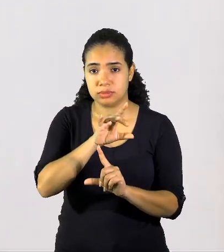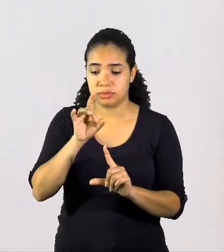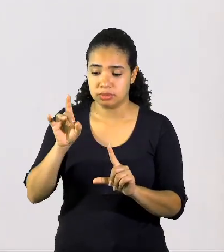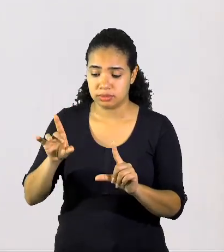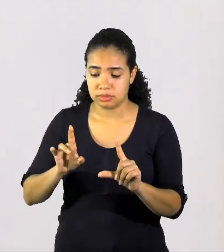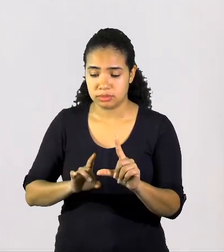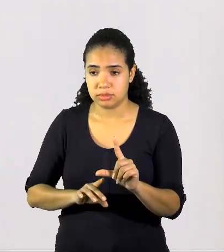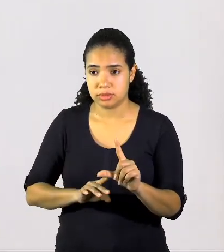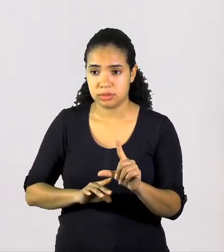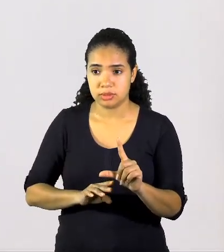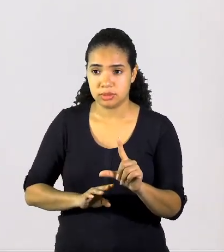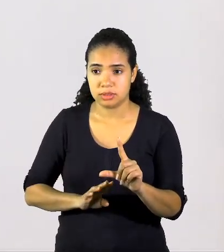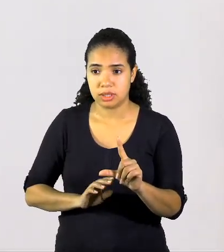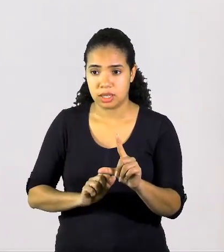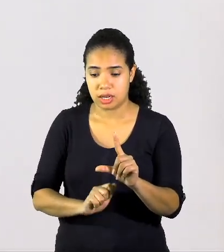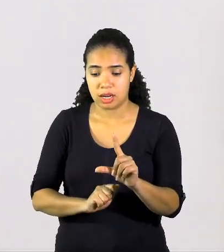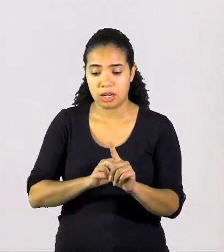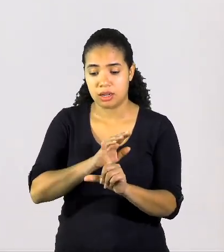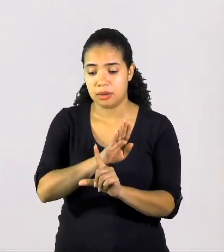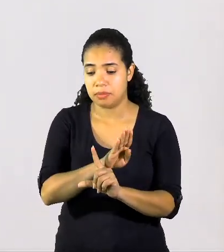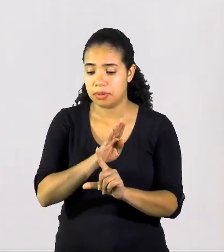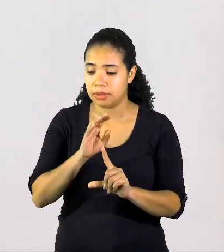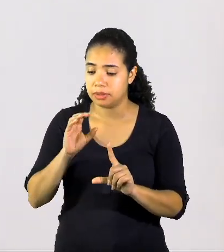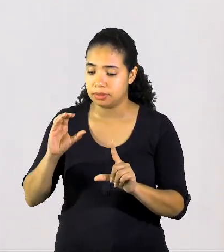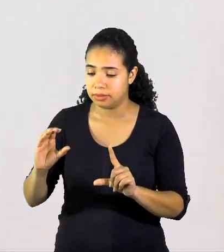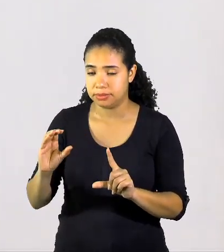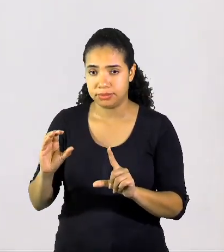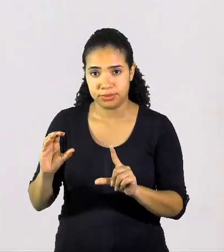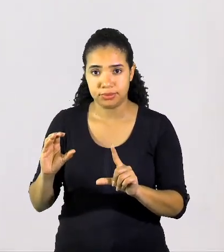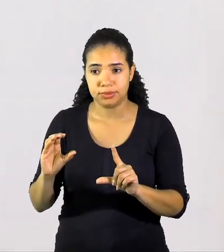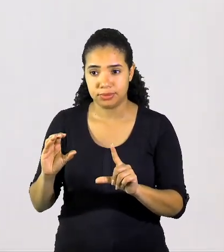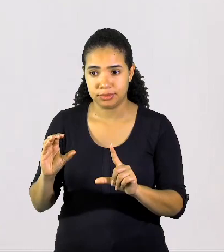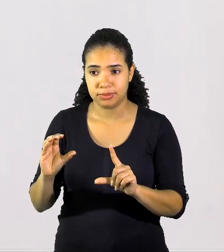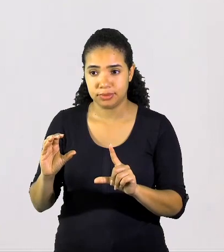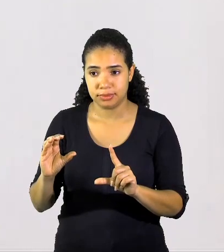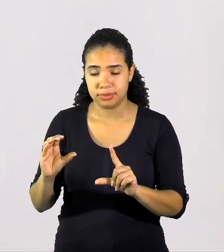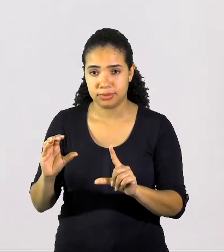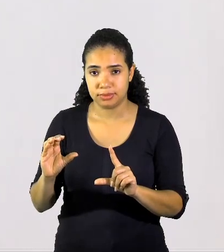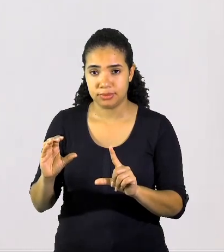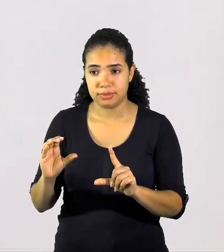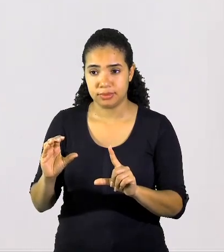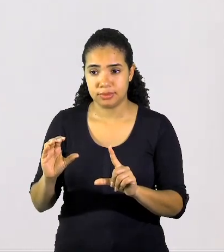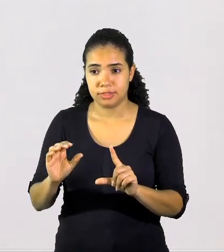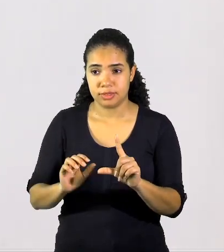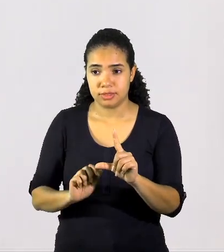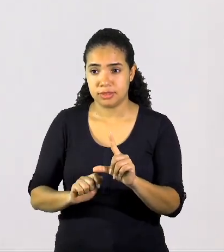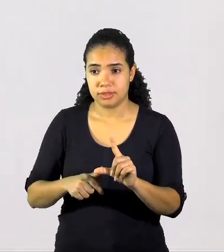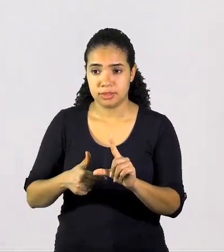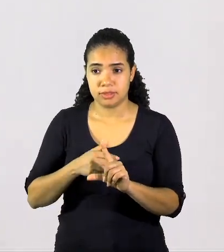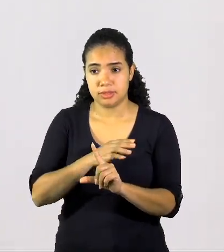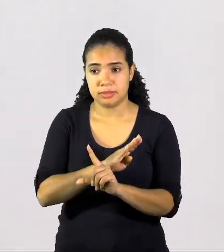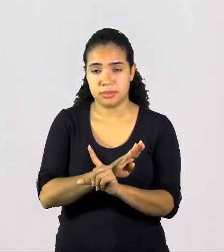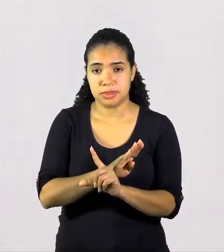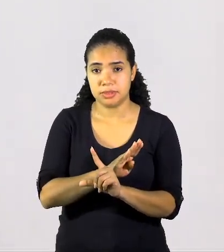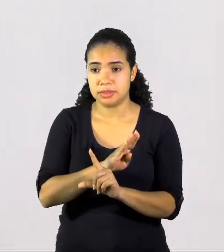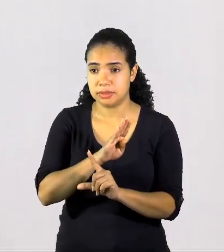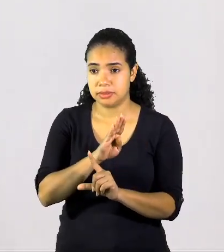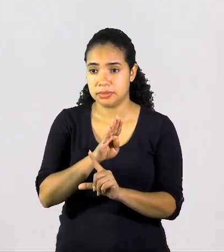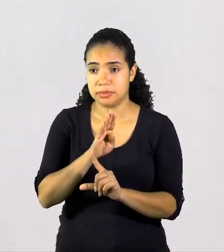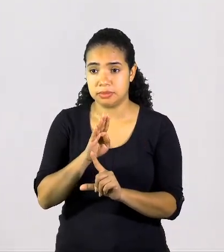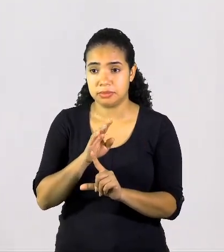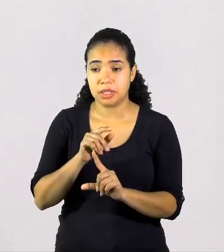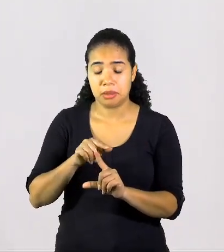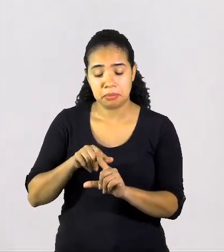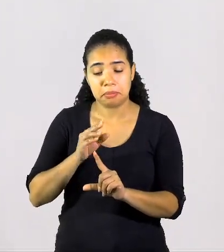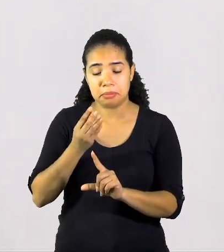B, similar ao quadrado cujos lados mediam a área era A ao quadrado? Se os lados medem B, a